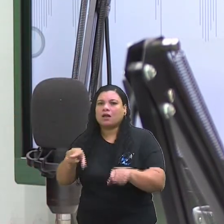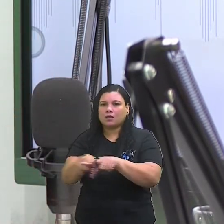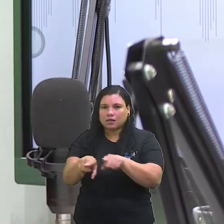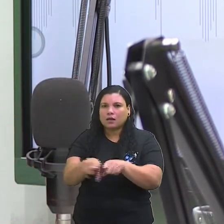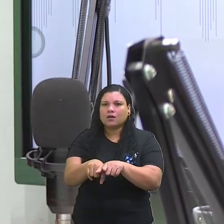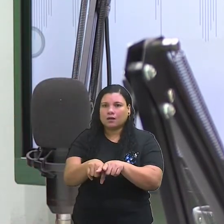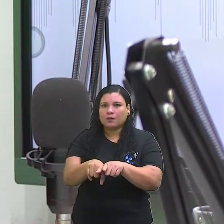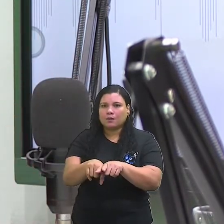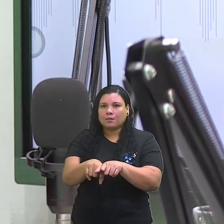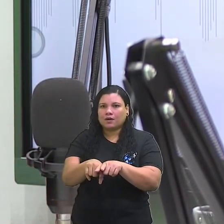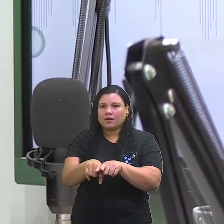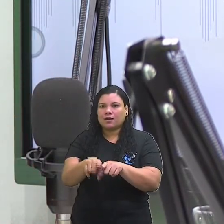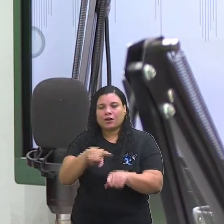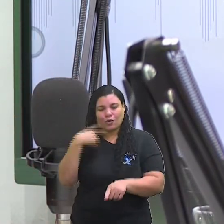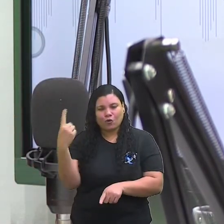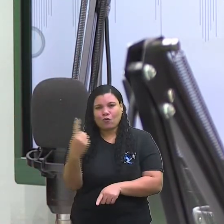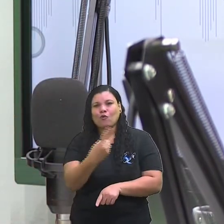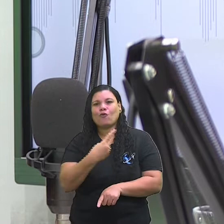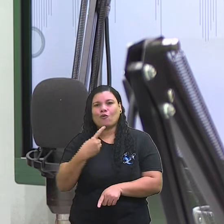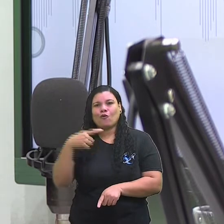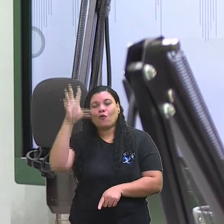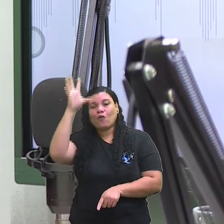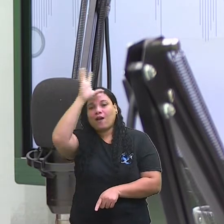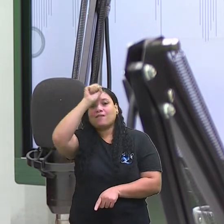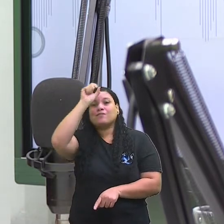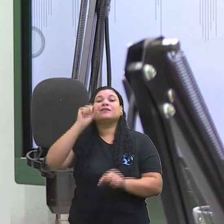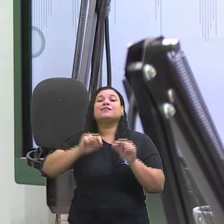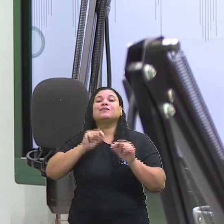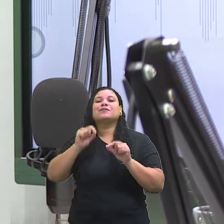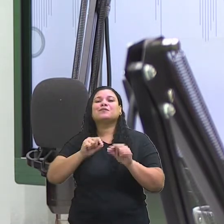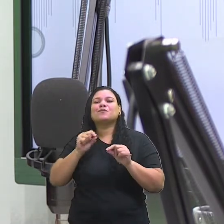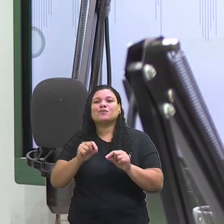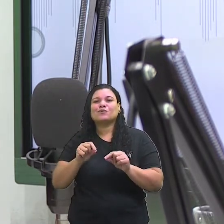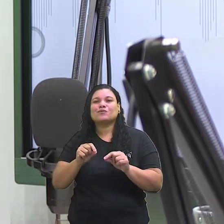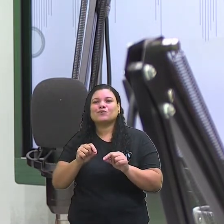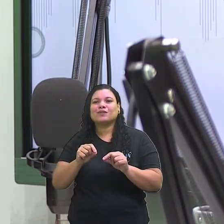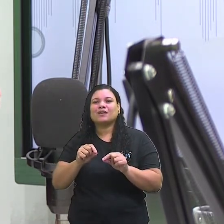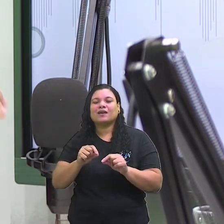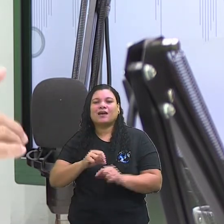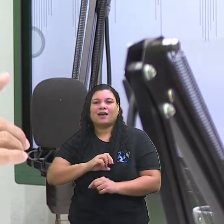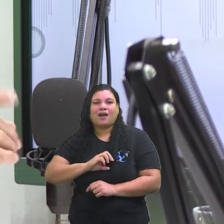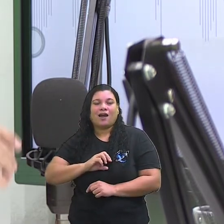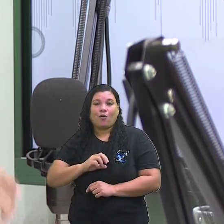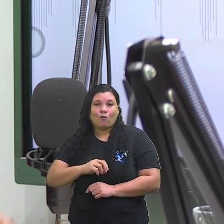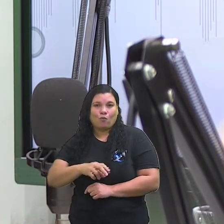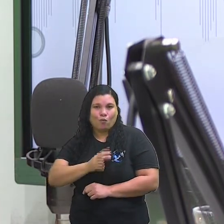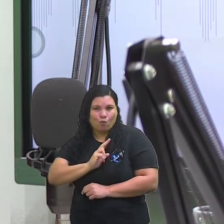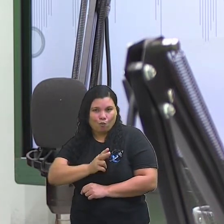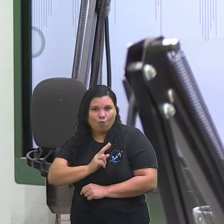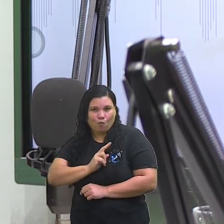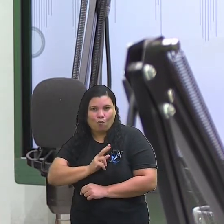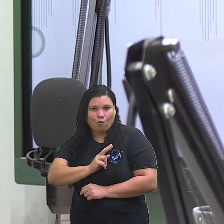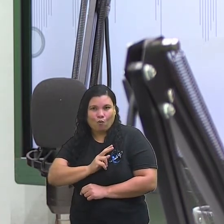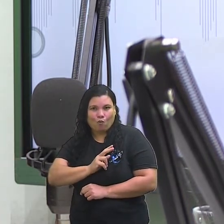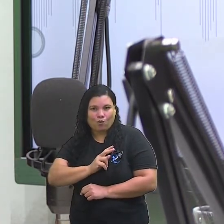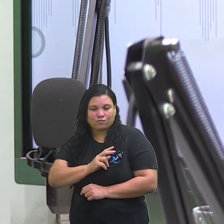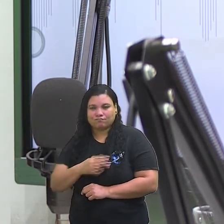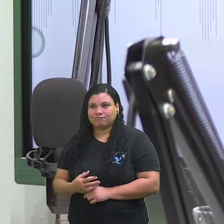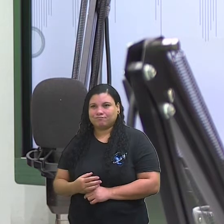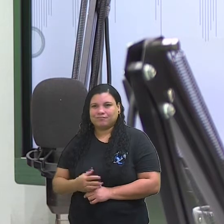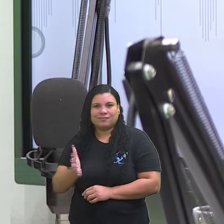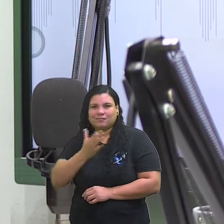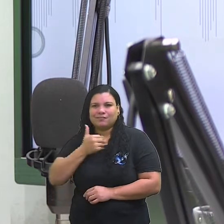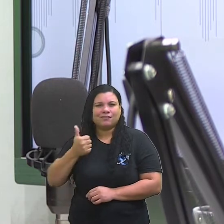Então, perdão, aumentativo de perda. Só que tem um porém. Aquilo que eu ganho ao perdoar